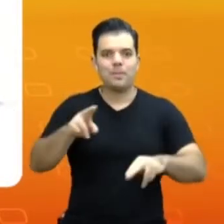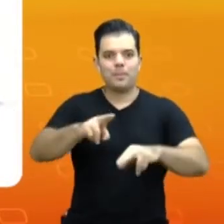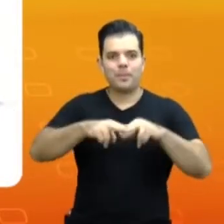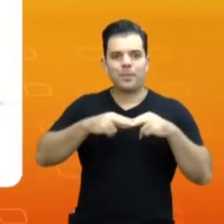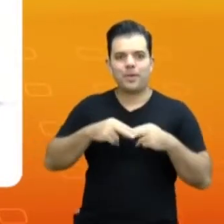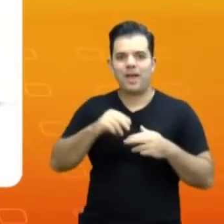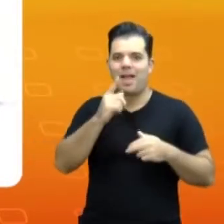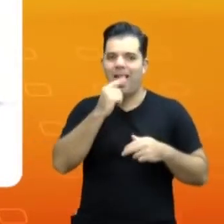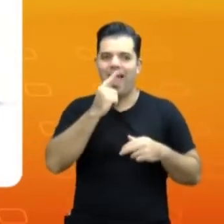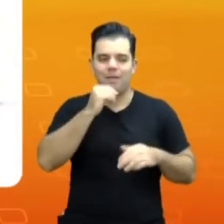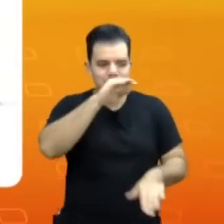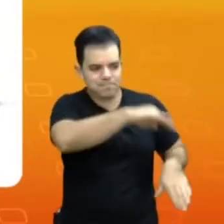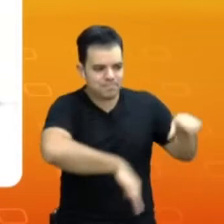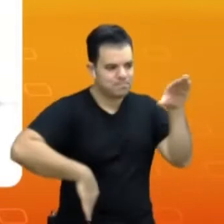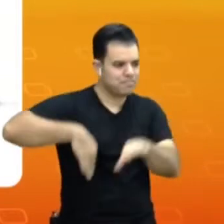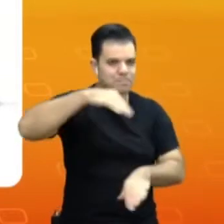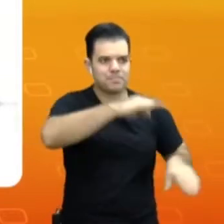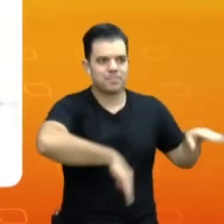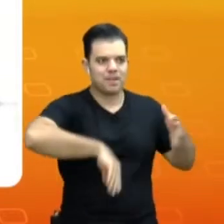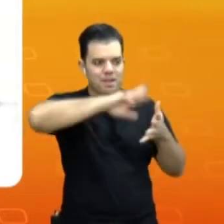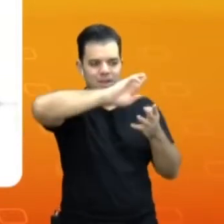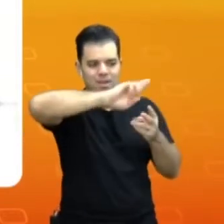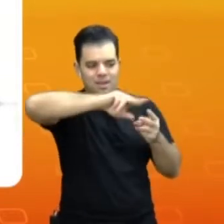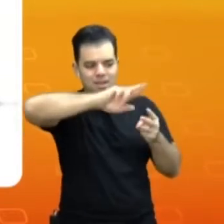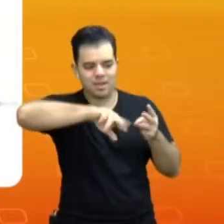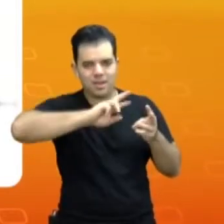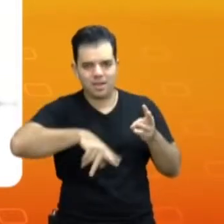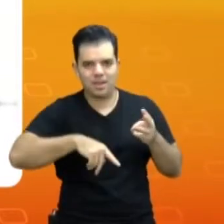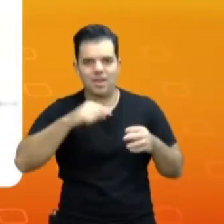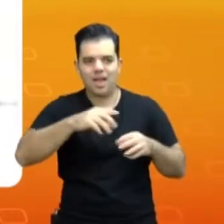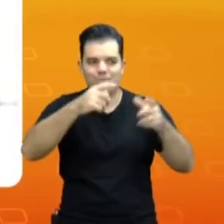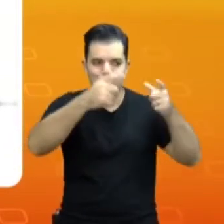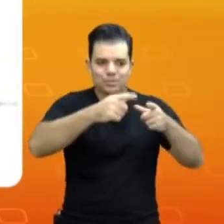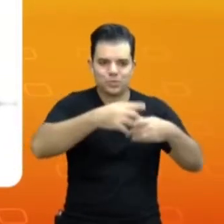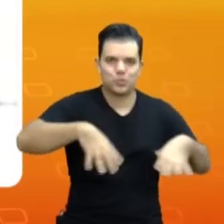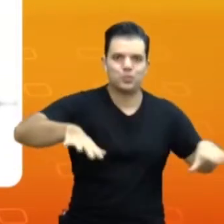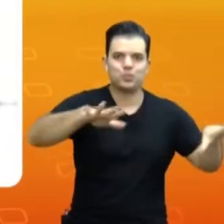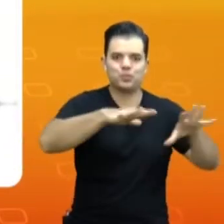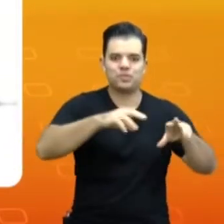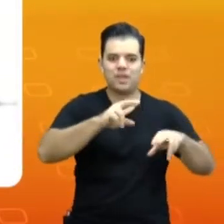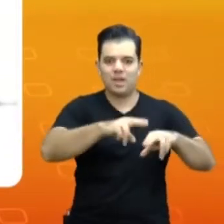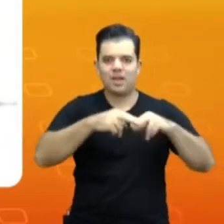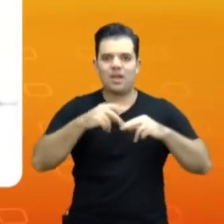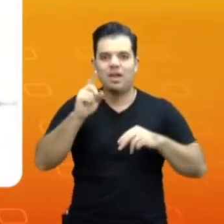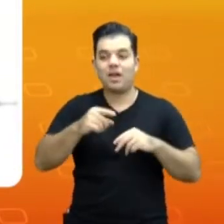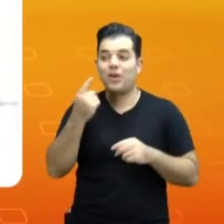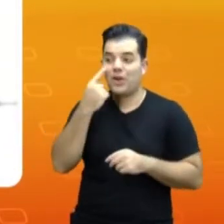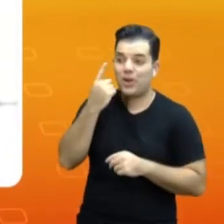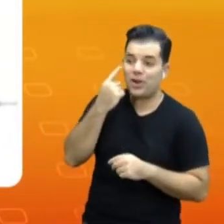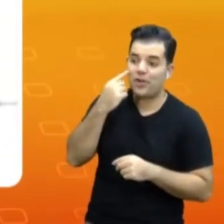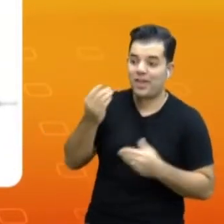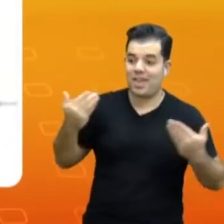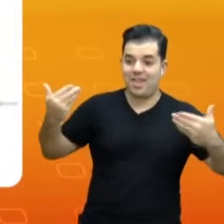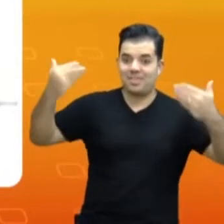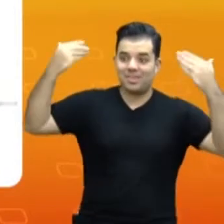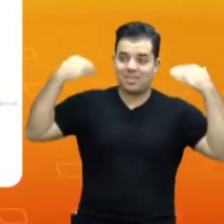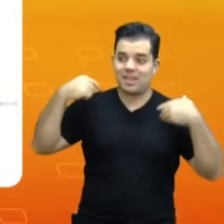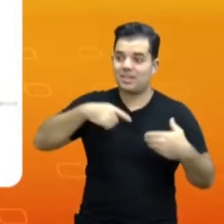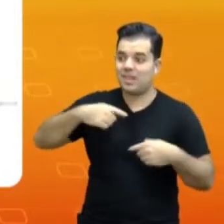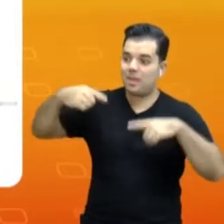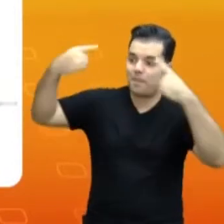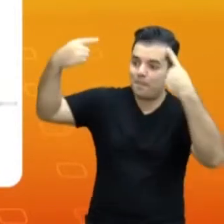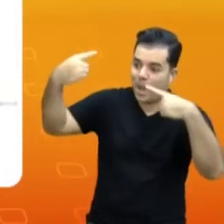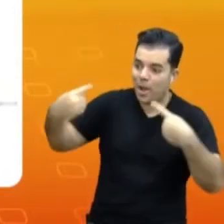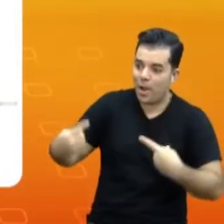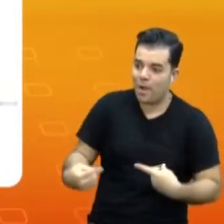aquática aconteceu exatamente ali na Bahia. Então, na hora que a gente estava com o programa Raiô, e o pessoal falou, olha lá, tá tendo a prova